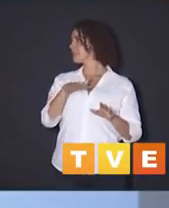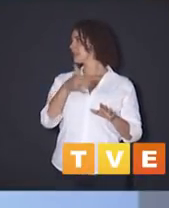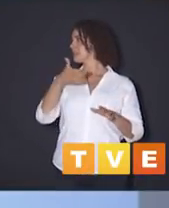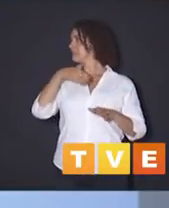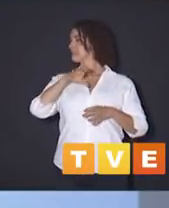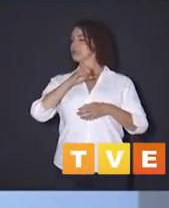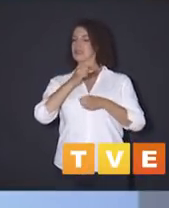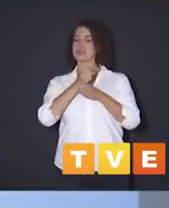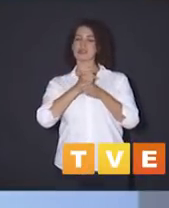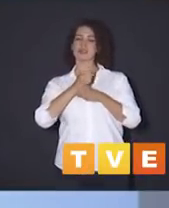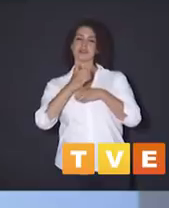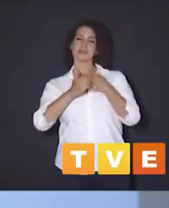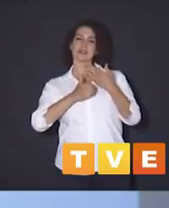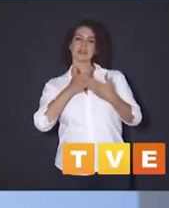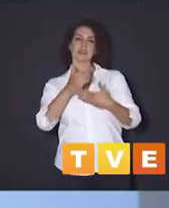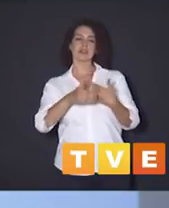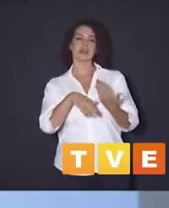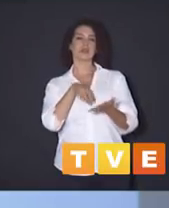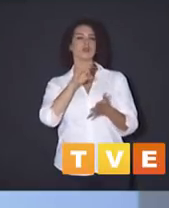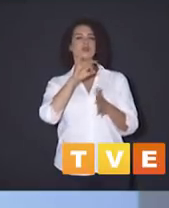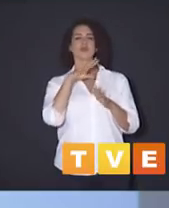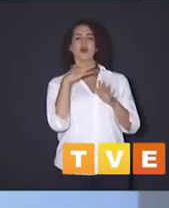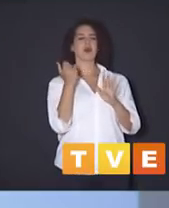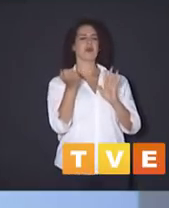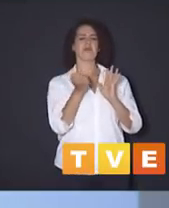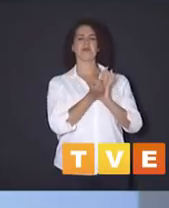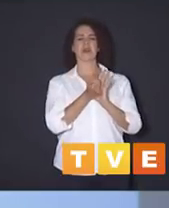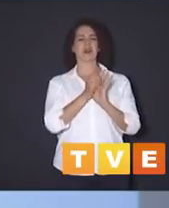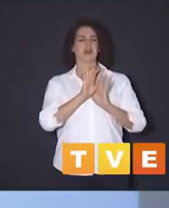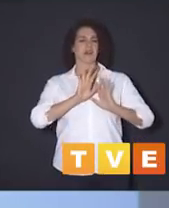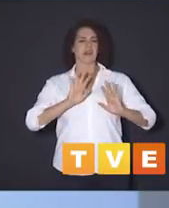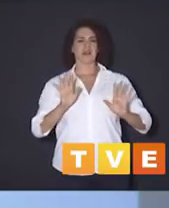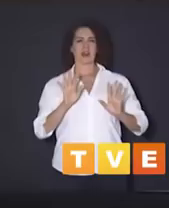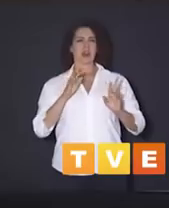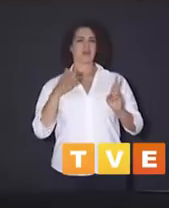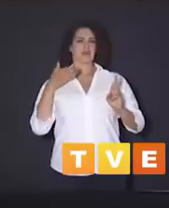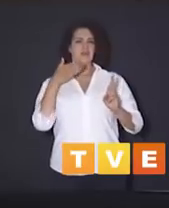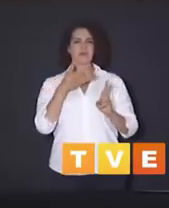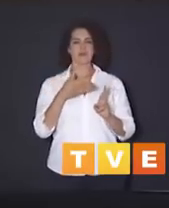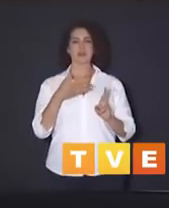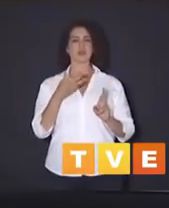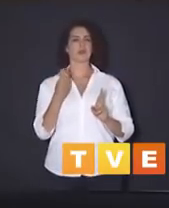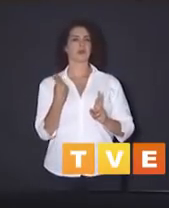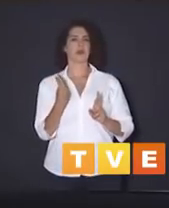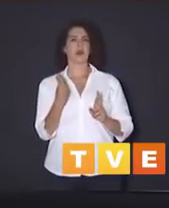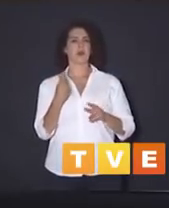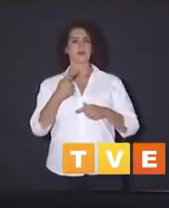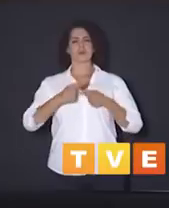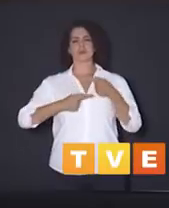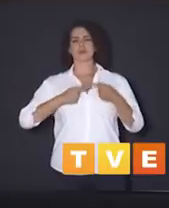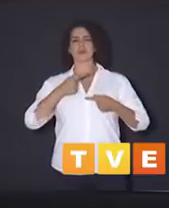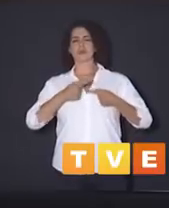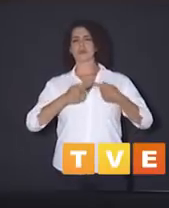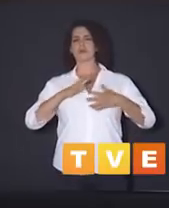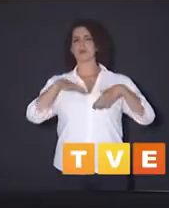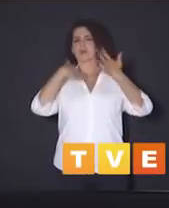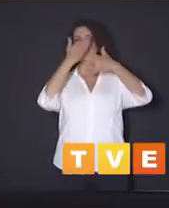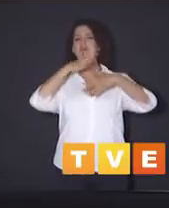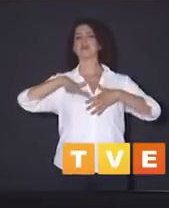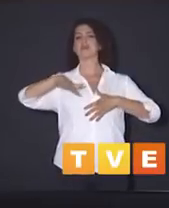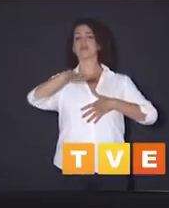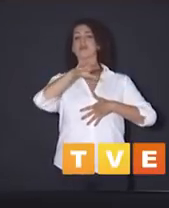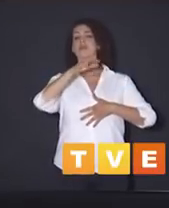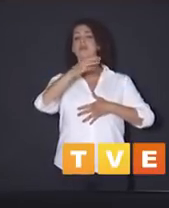é apenas na emblemática enfim um ponto de referência como será a gestão do desenvolvimento territorial dez anos se